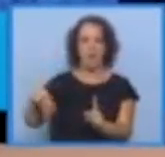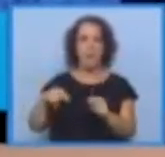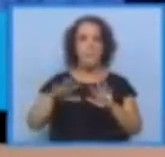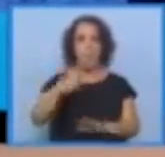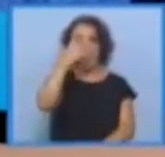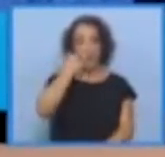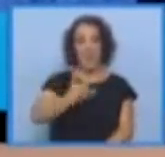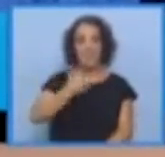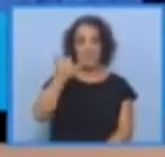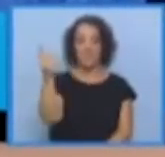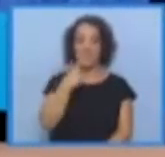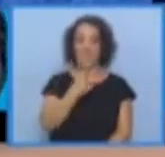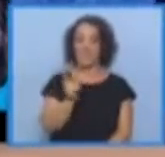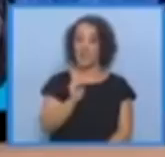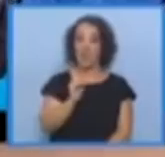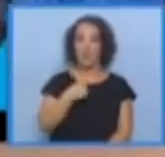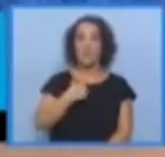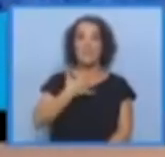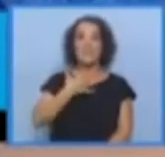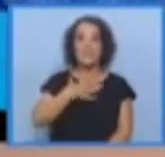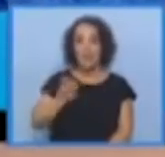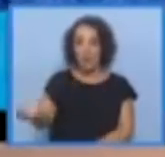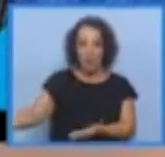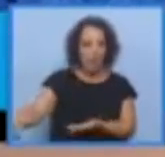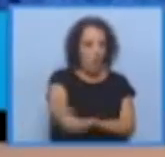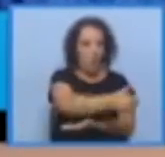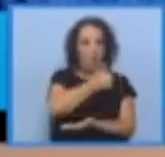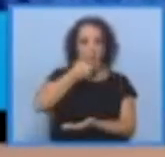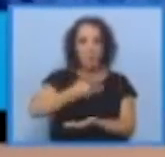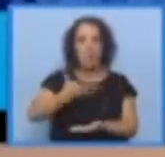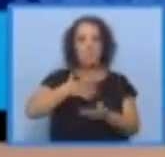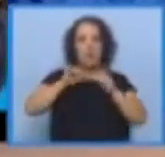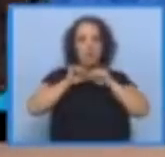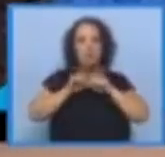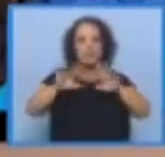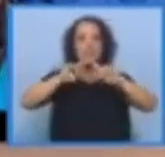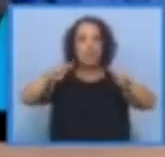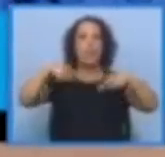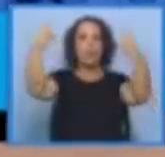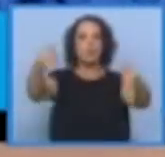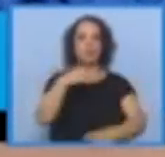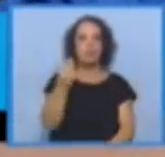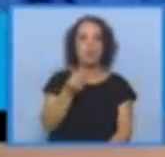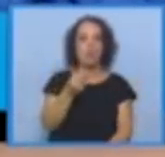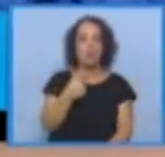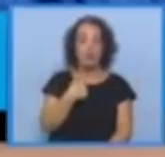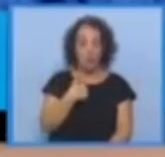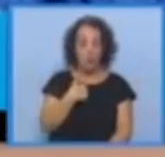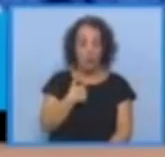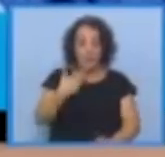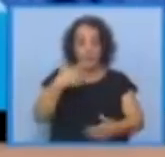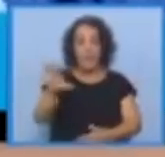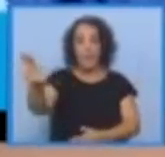dia seguinte disseram, não é isso que a gente quer levar esta experiência a outros jovens. E eu fiquei, então, olha, no meio